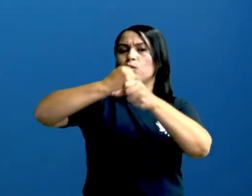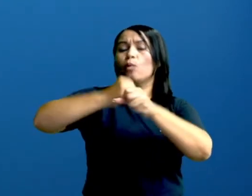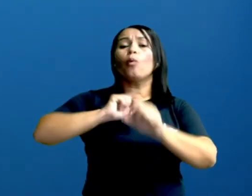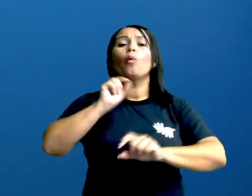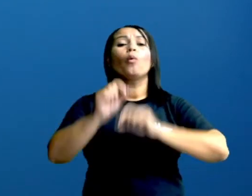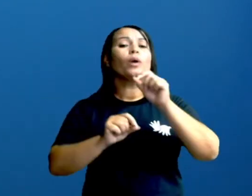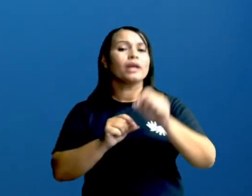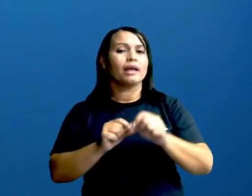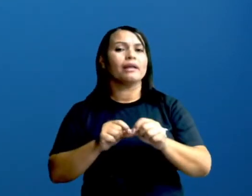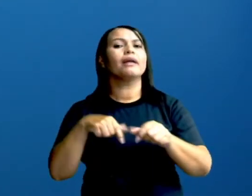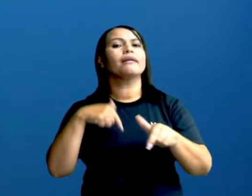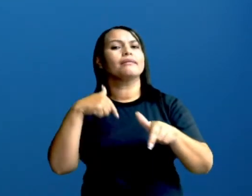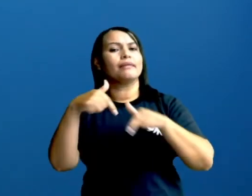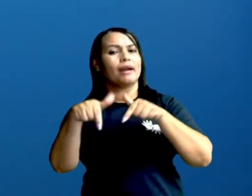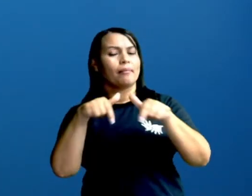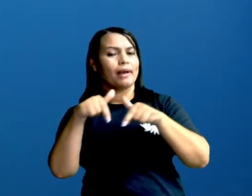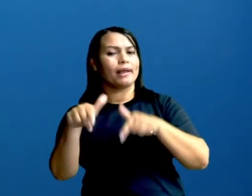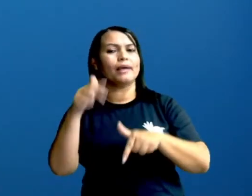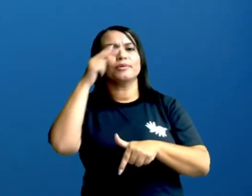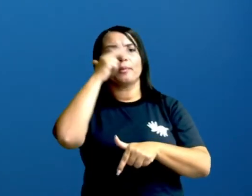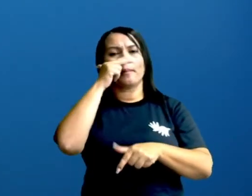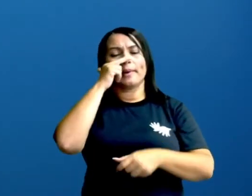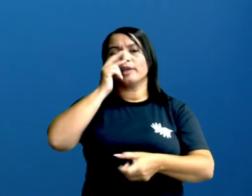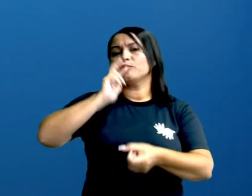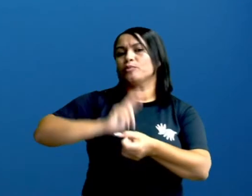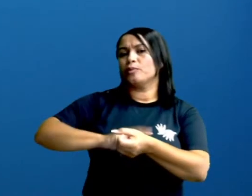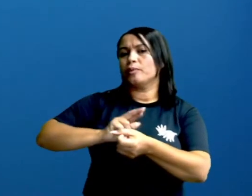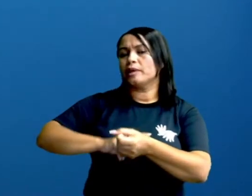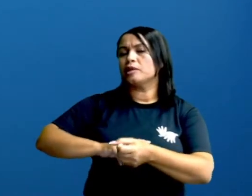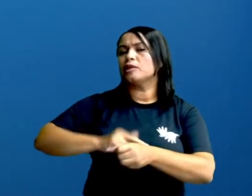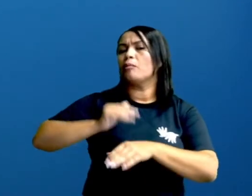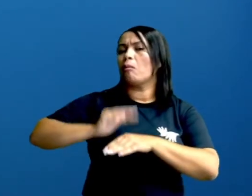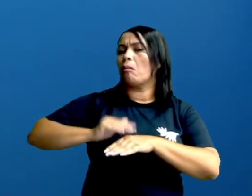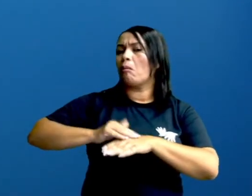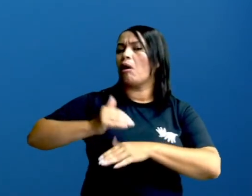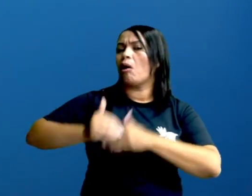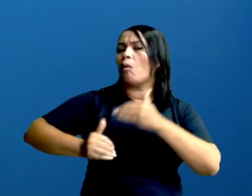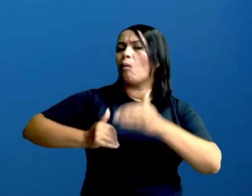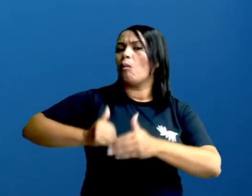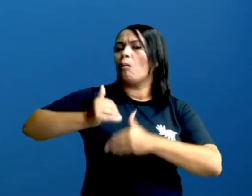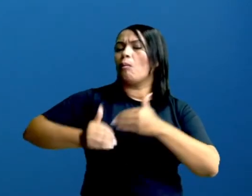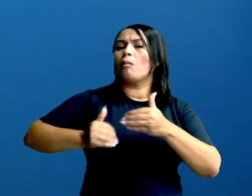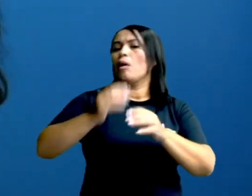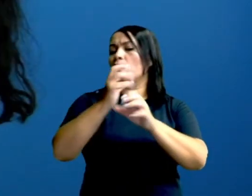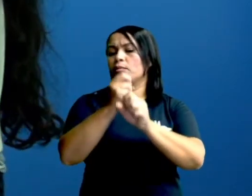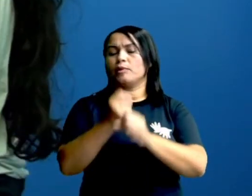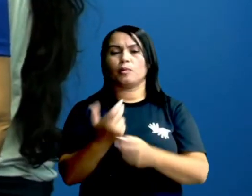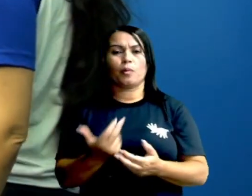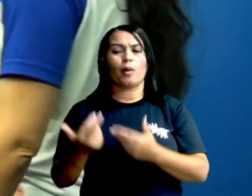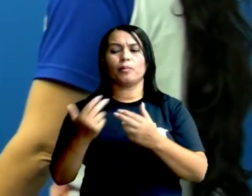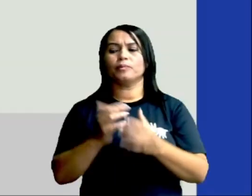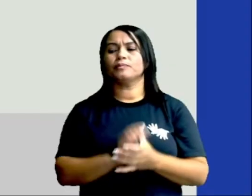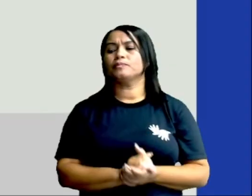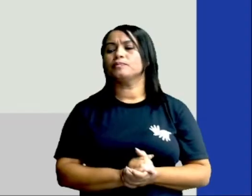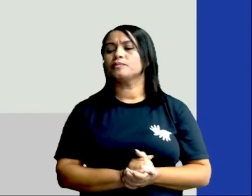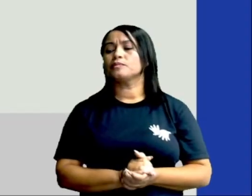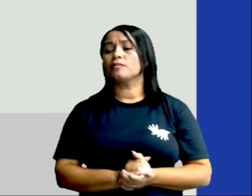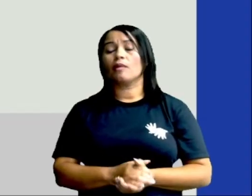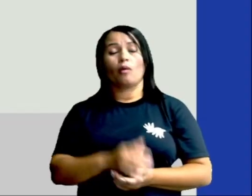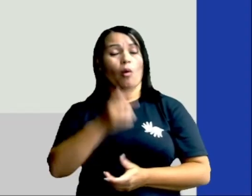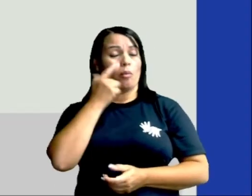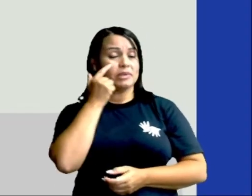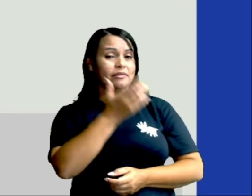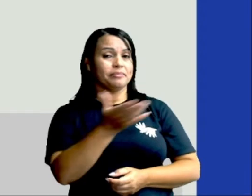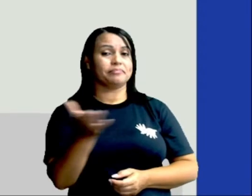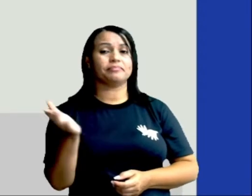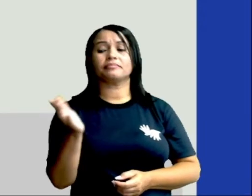quê? Trabalhando no mesmo ritmo, tá ok? Sempre é calculado no mesmo ritmo, tá certo? Então, aqui nós